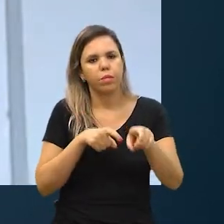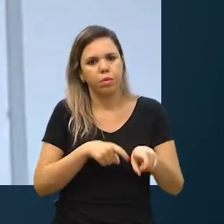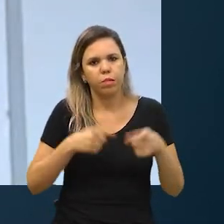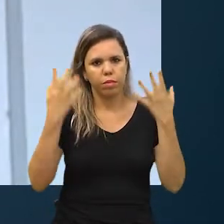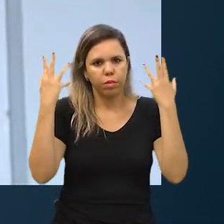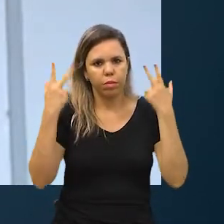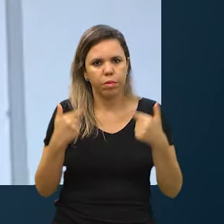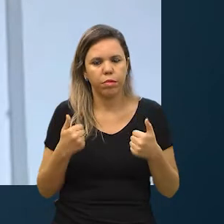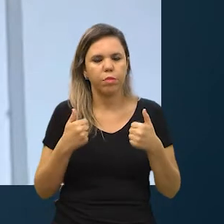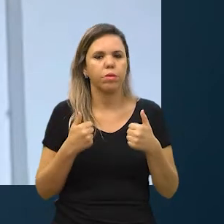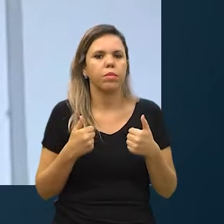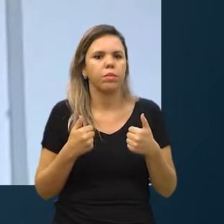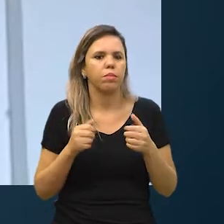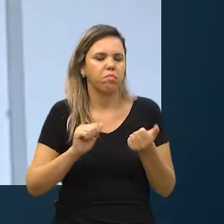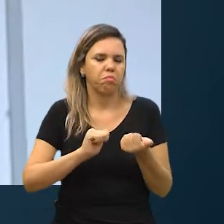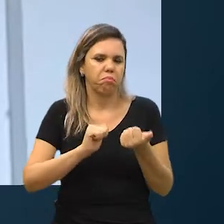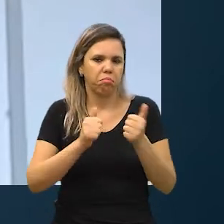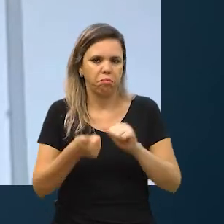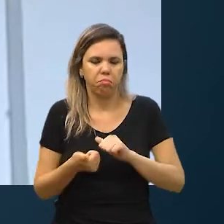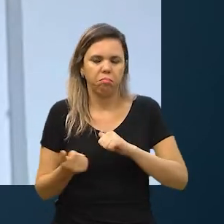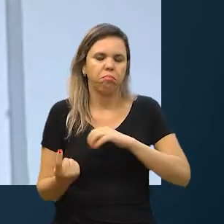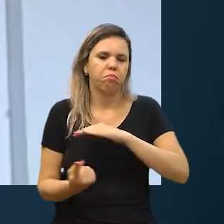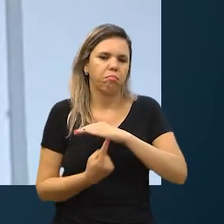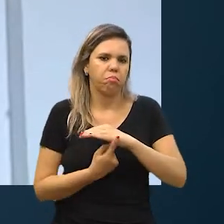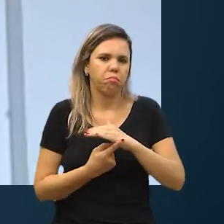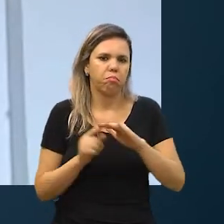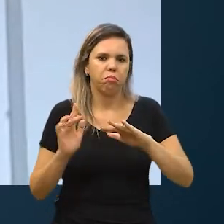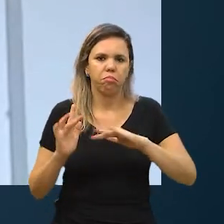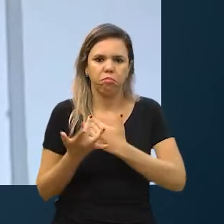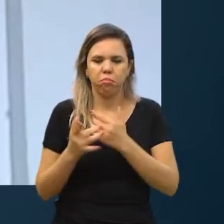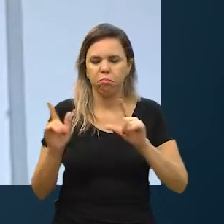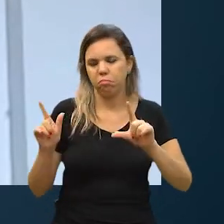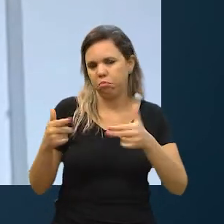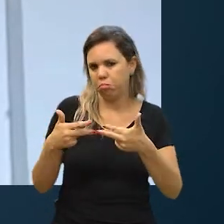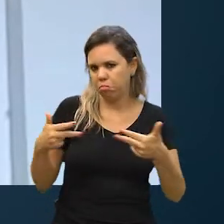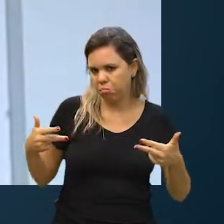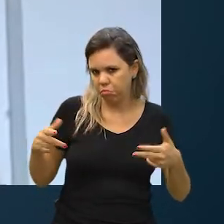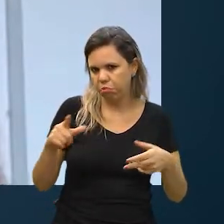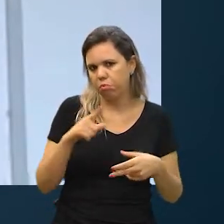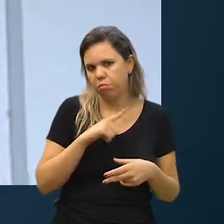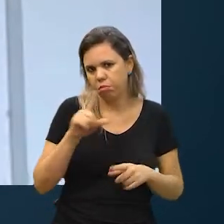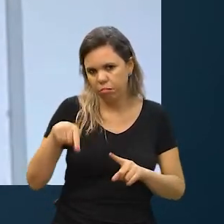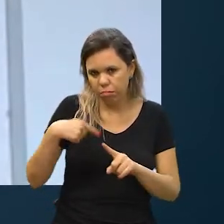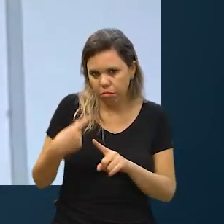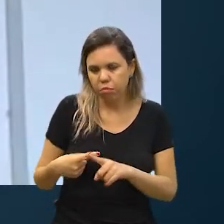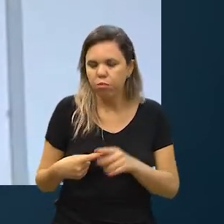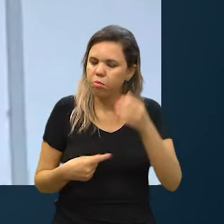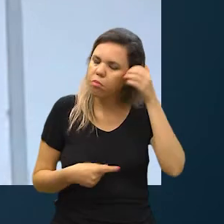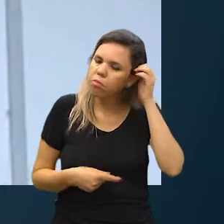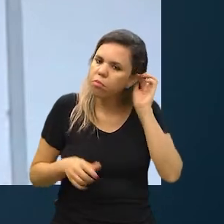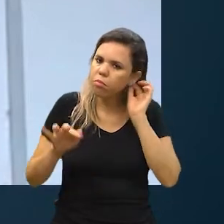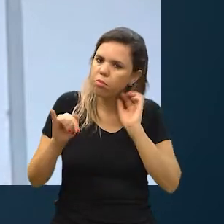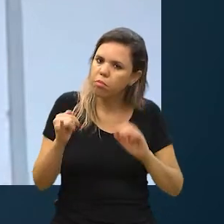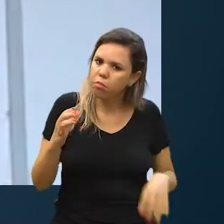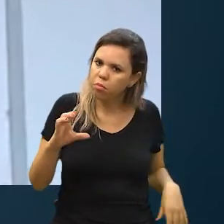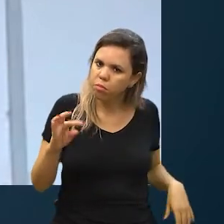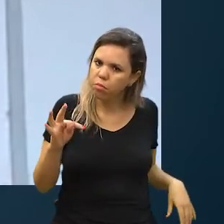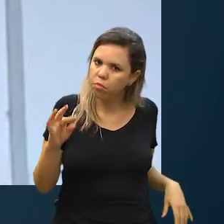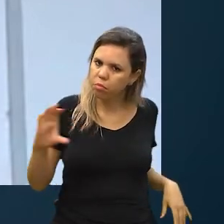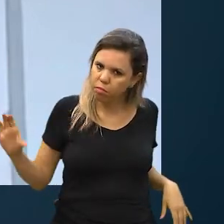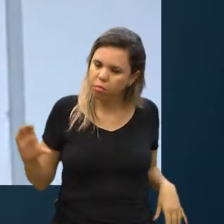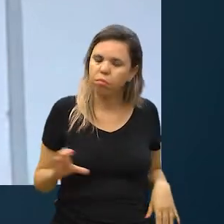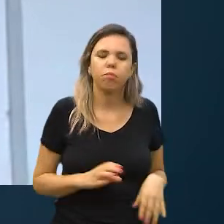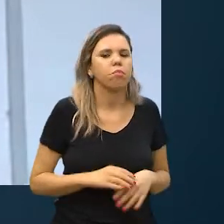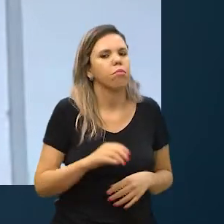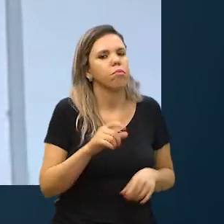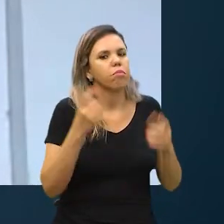agro, clientes que são do mercado de esportes, clientes que são do mercado de mídia. Então, além, né, de fintechs e de agrotechs, acho que